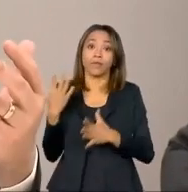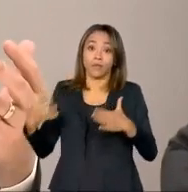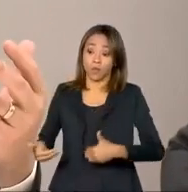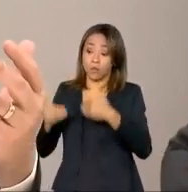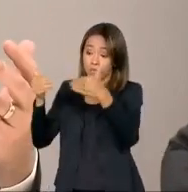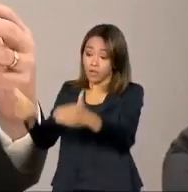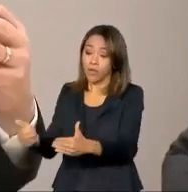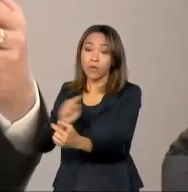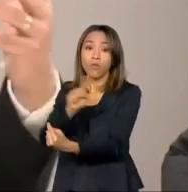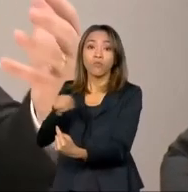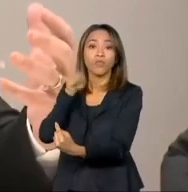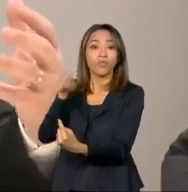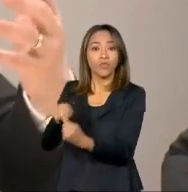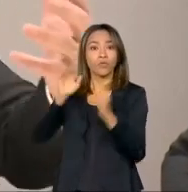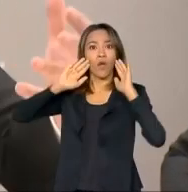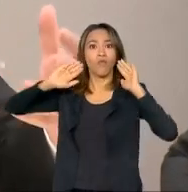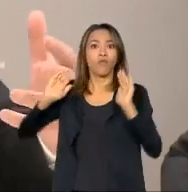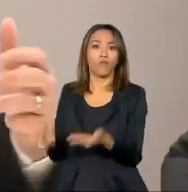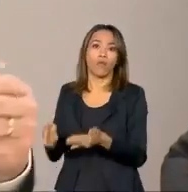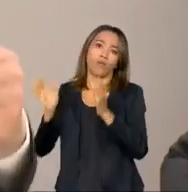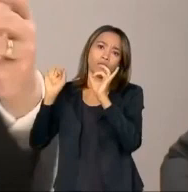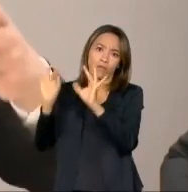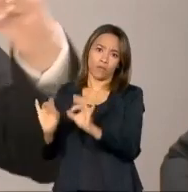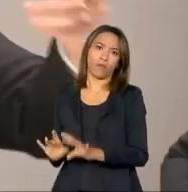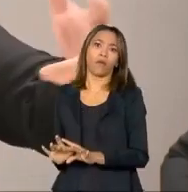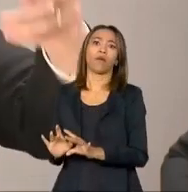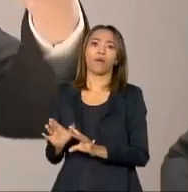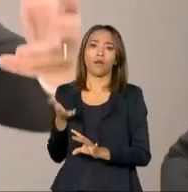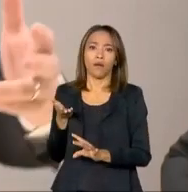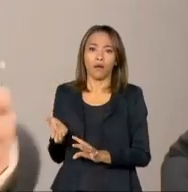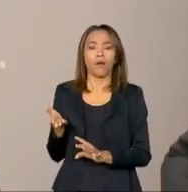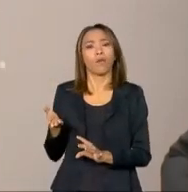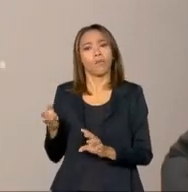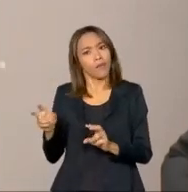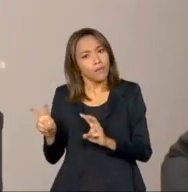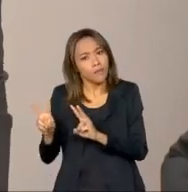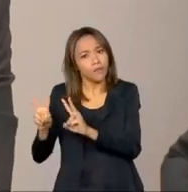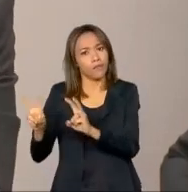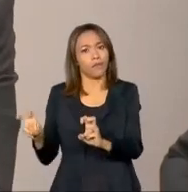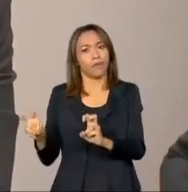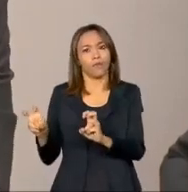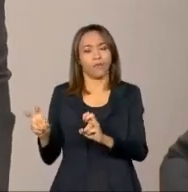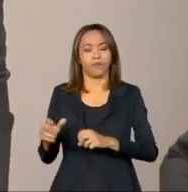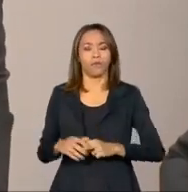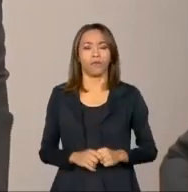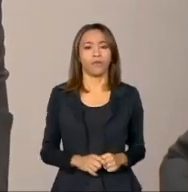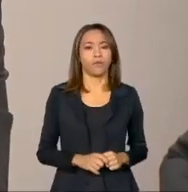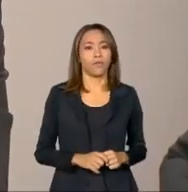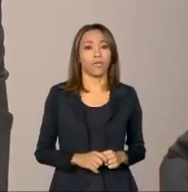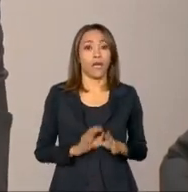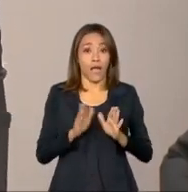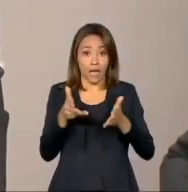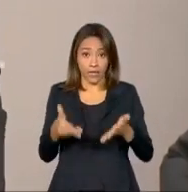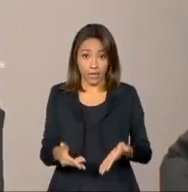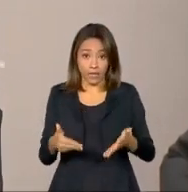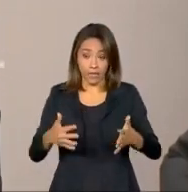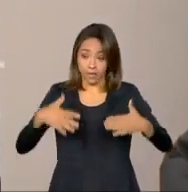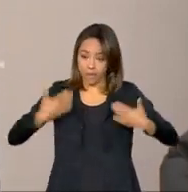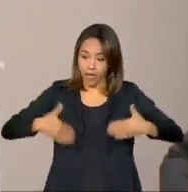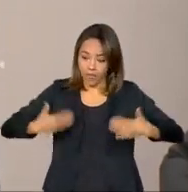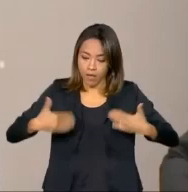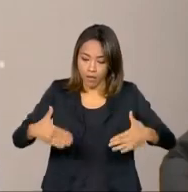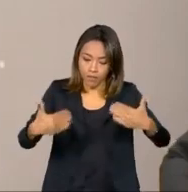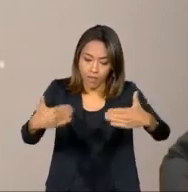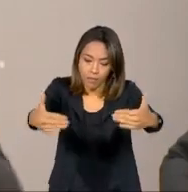o objetivo é dar um foco especial, dar uma atenção especial para determinado assunto. Aqui na Esplanada, nós temos